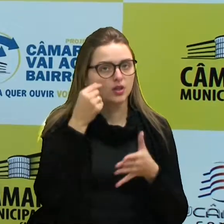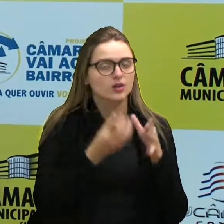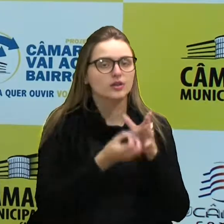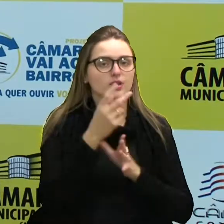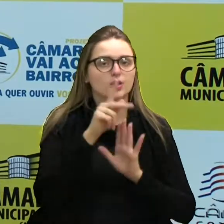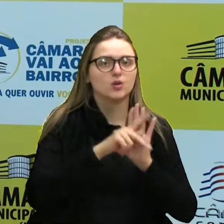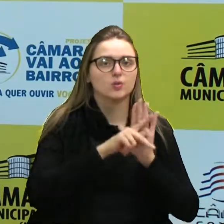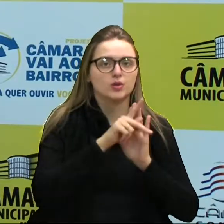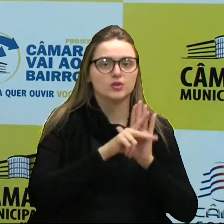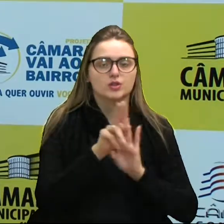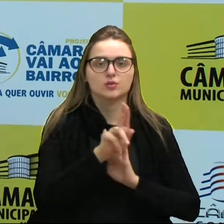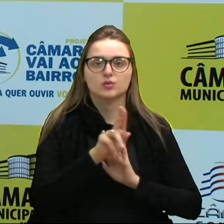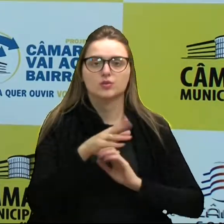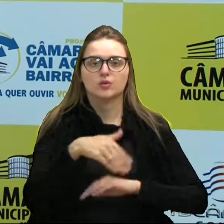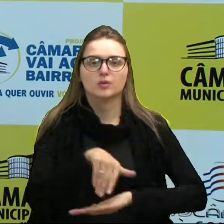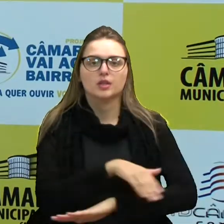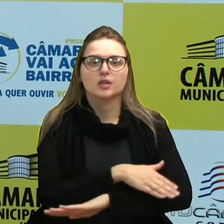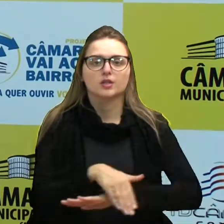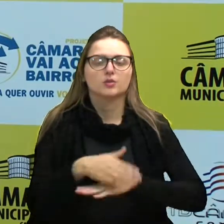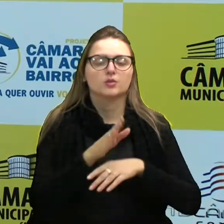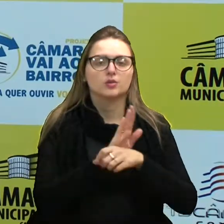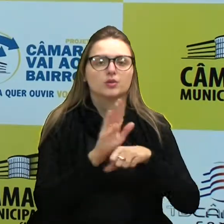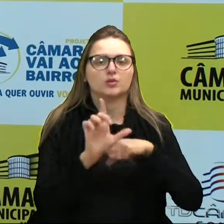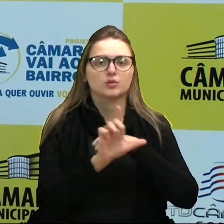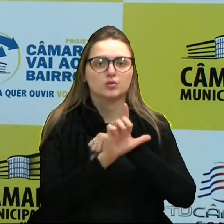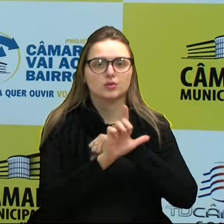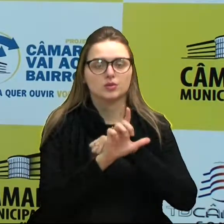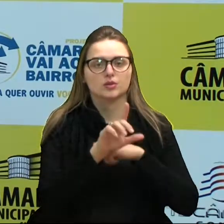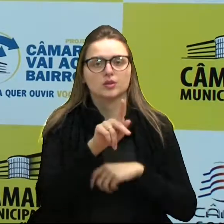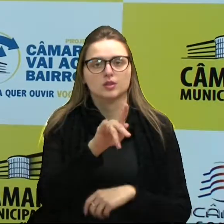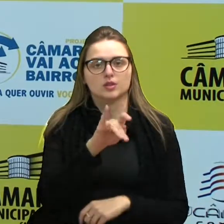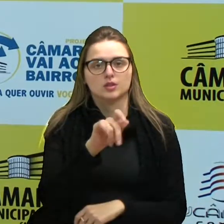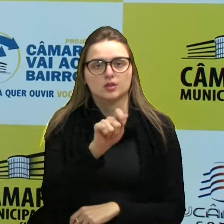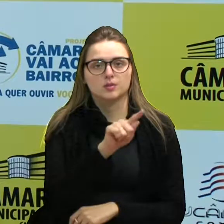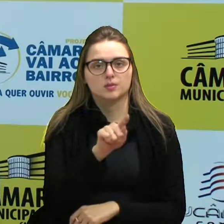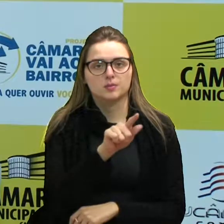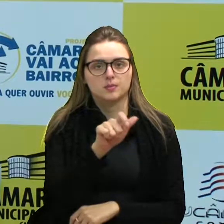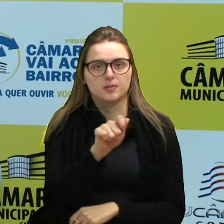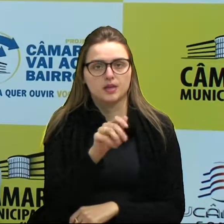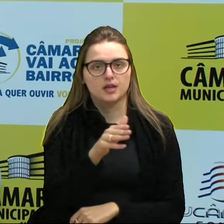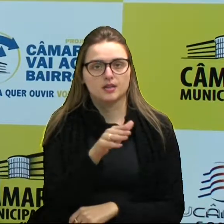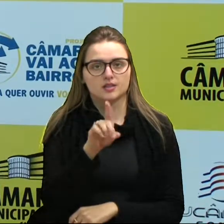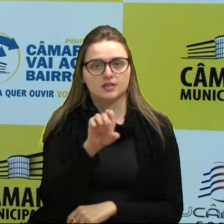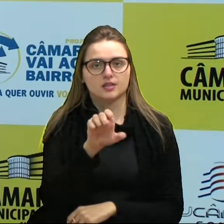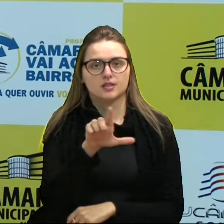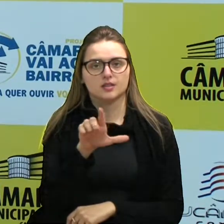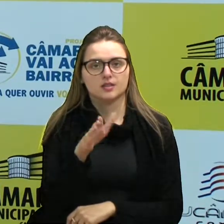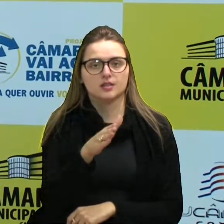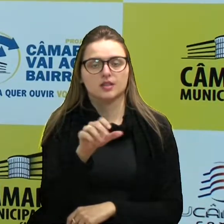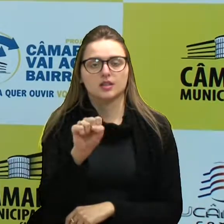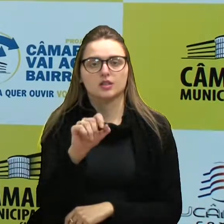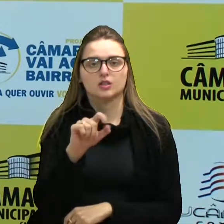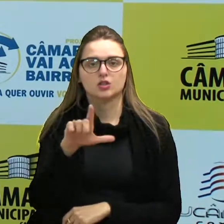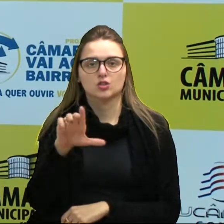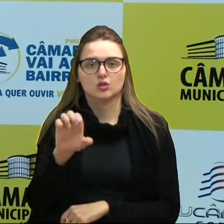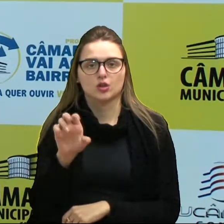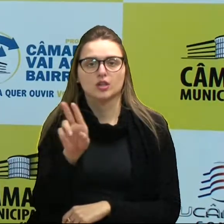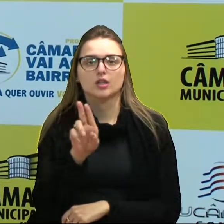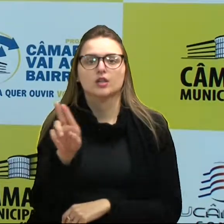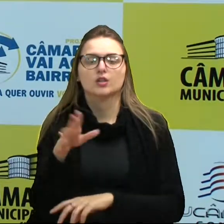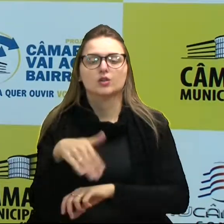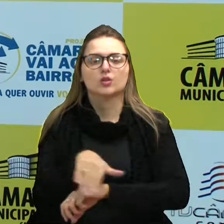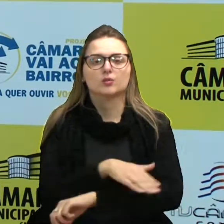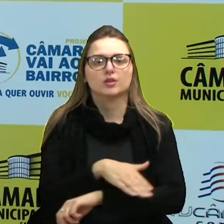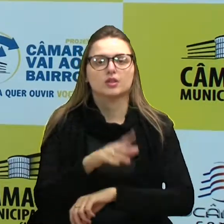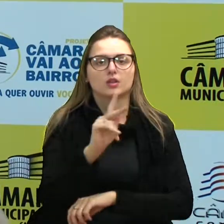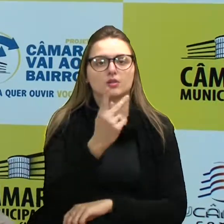que denomina via pública municipal do loteamento residencial Piazza del Sole, bairro São Luís, com o nome de Rua Heleno